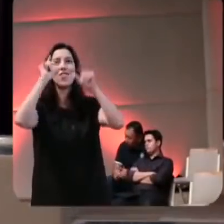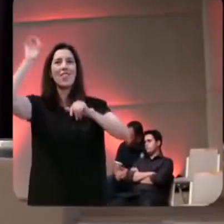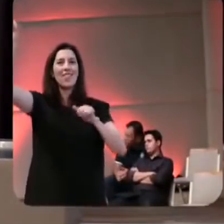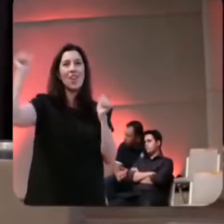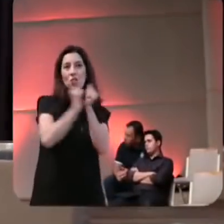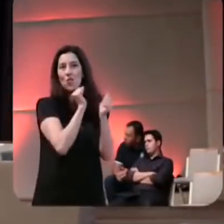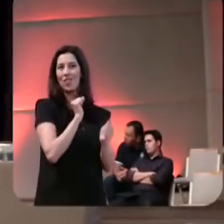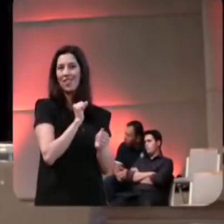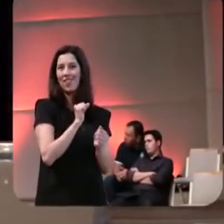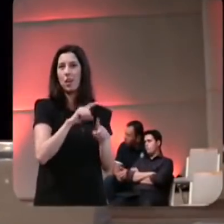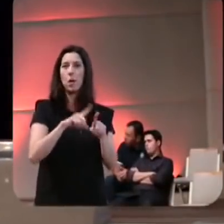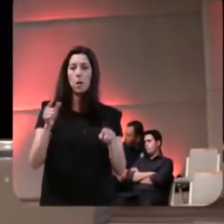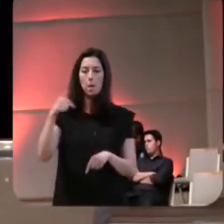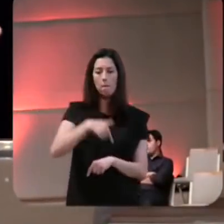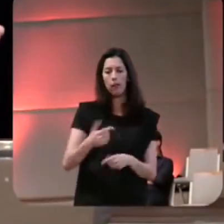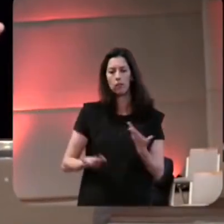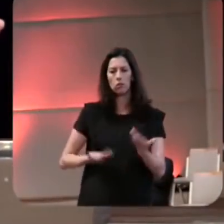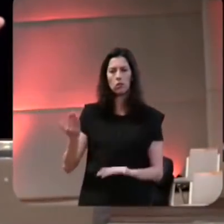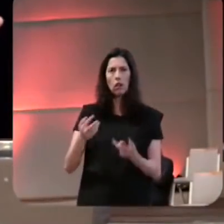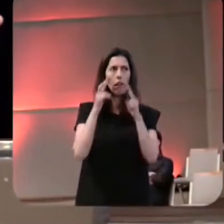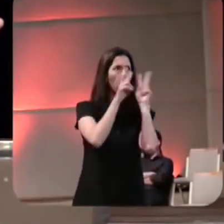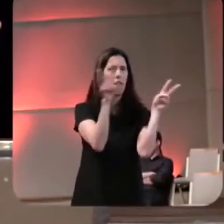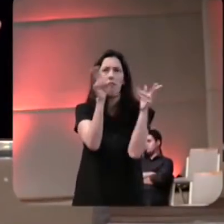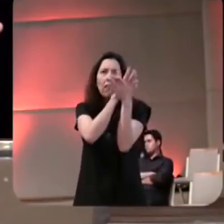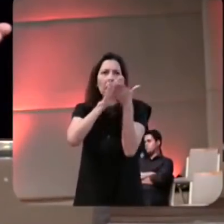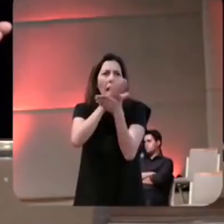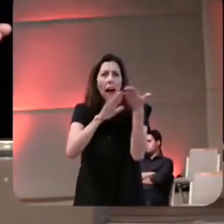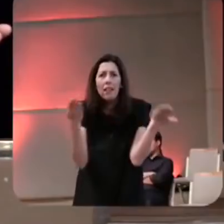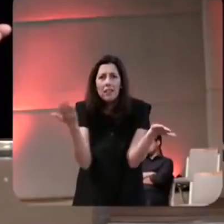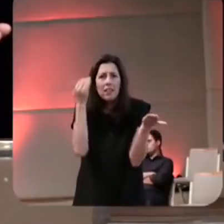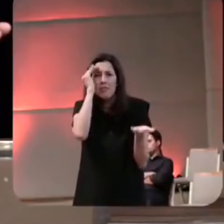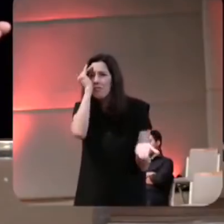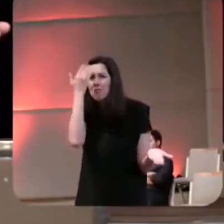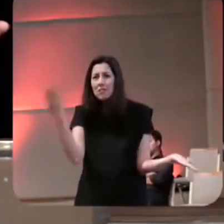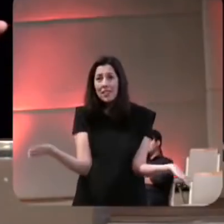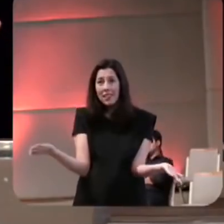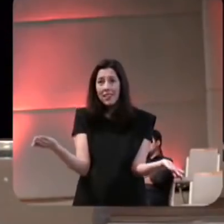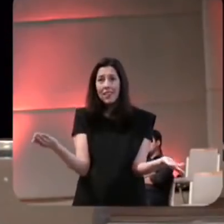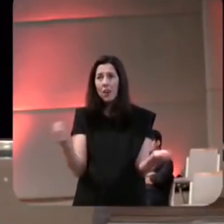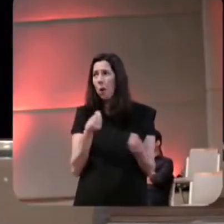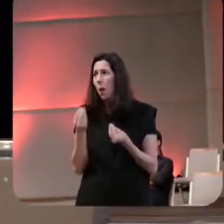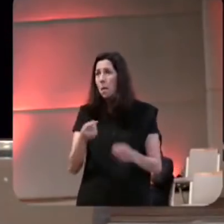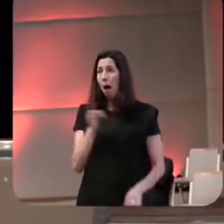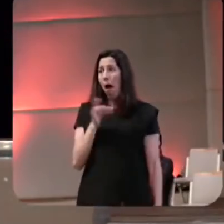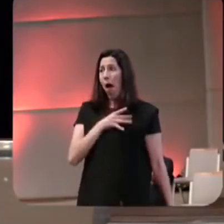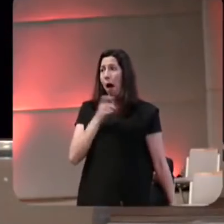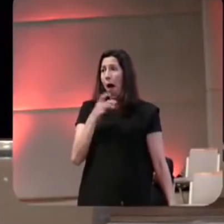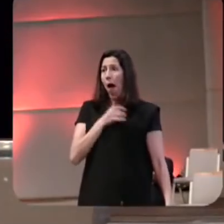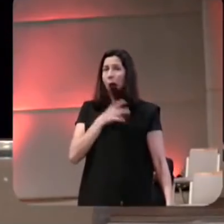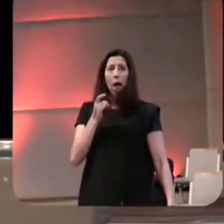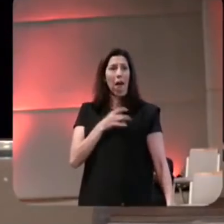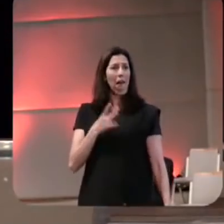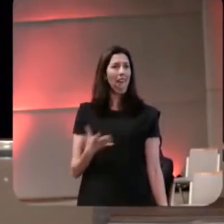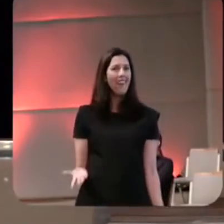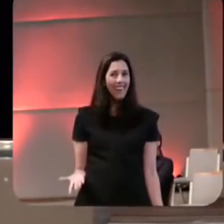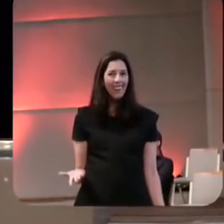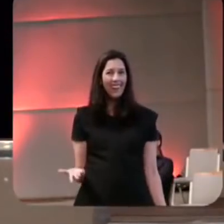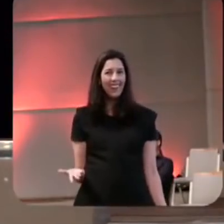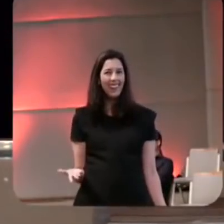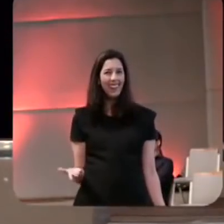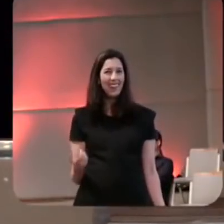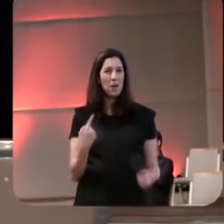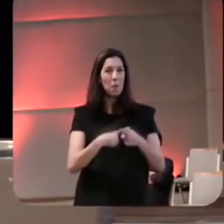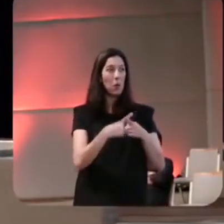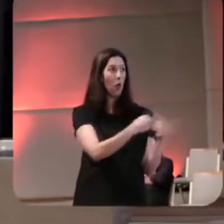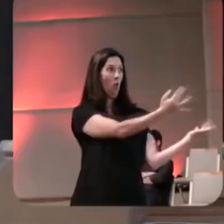um foi capaz de enxergar as coisas espirituais e o outro só a realidade?